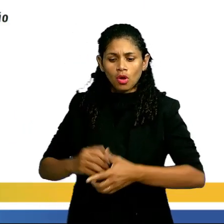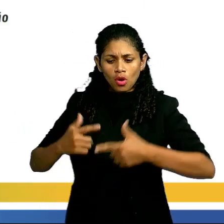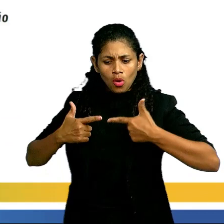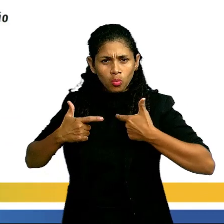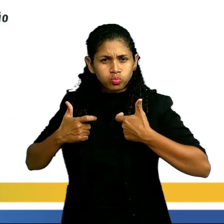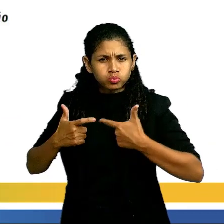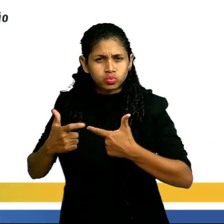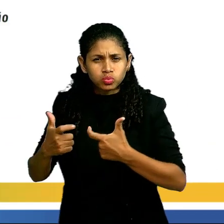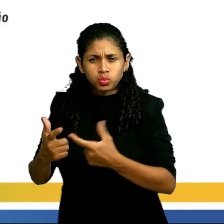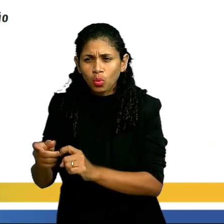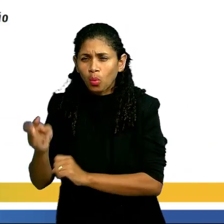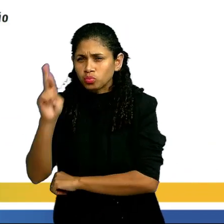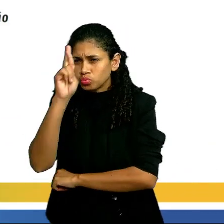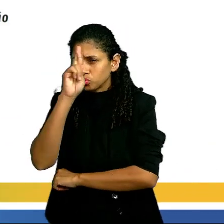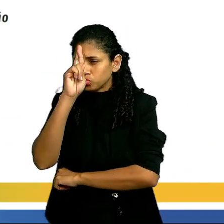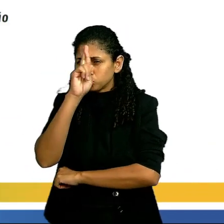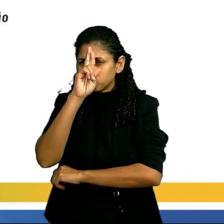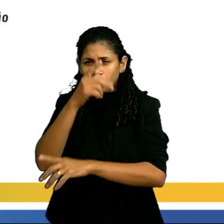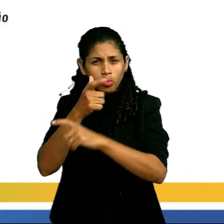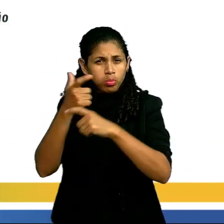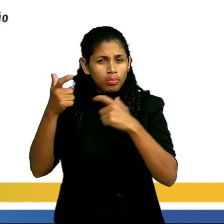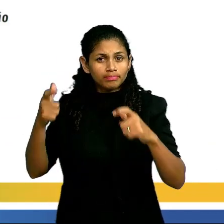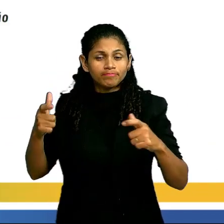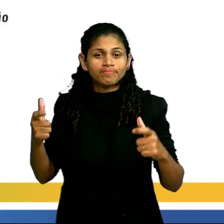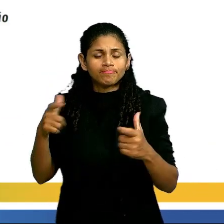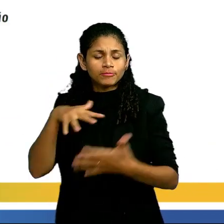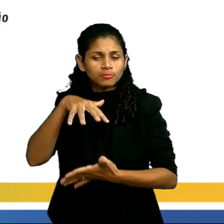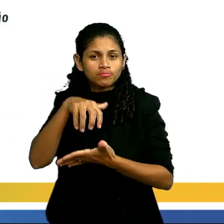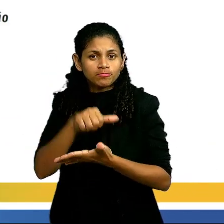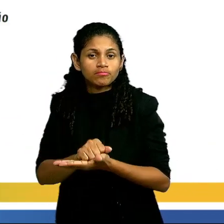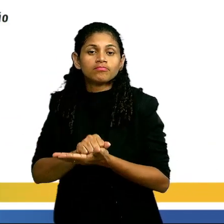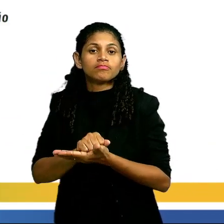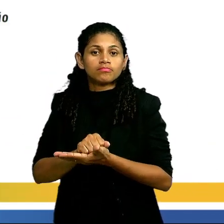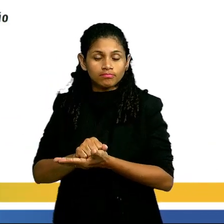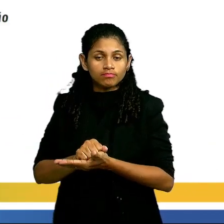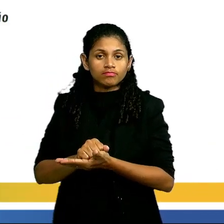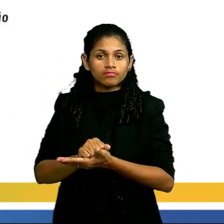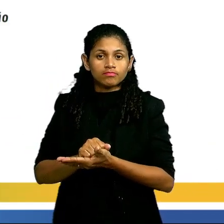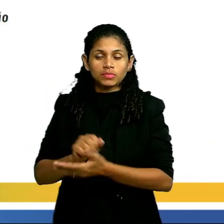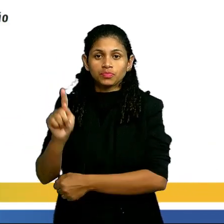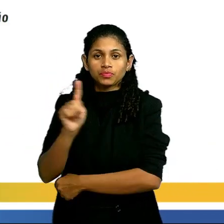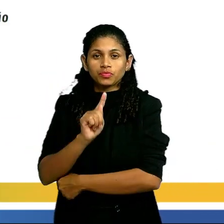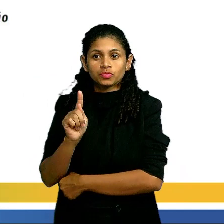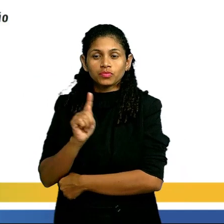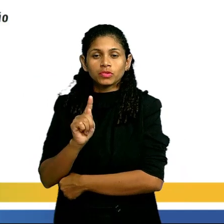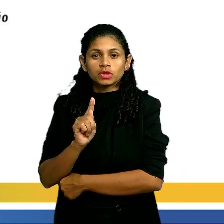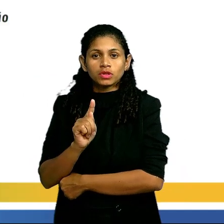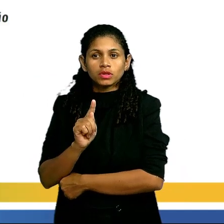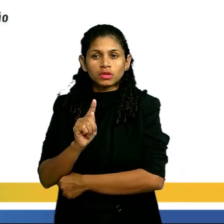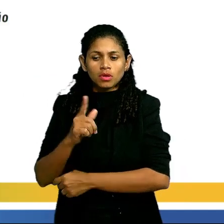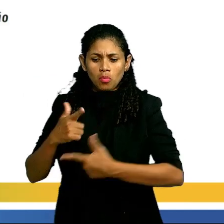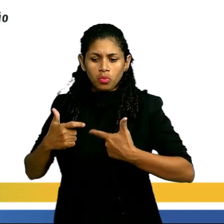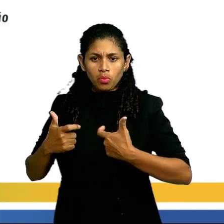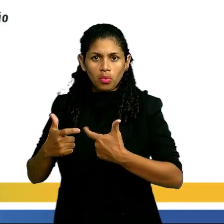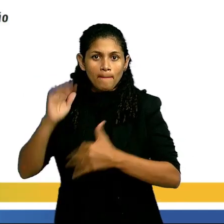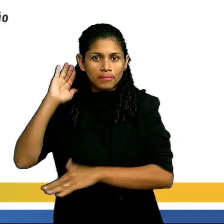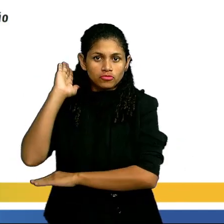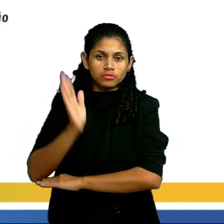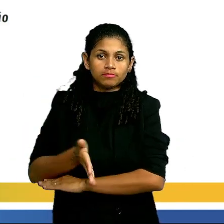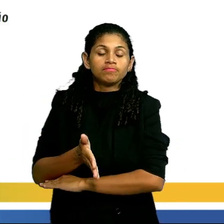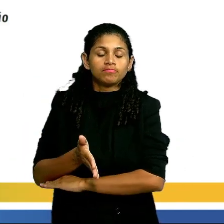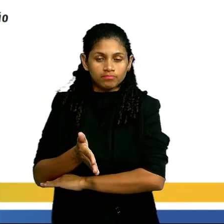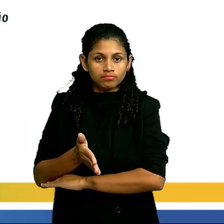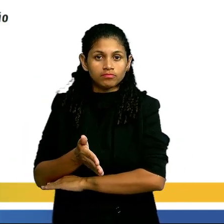história, né? Durou 45 anos e que foi marcado, né, pela não agressão direta. Os conflitos